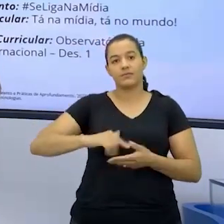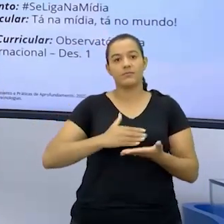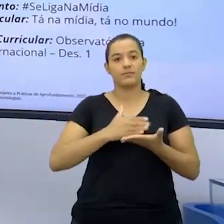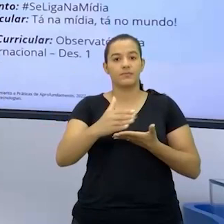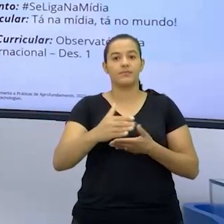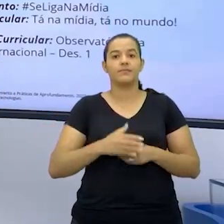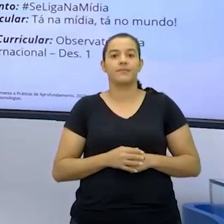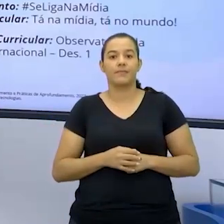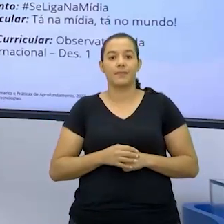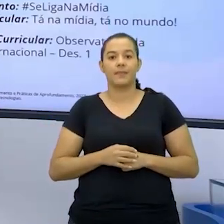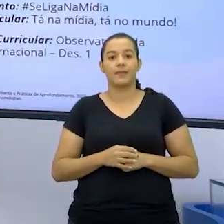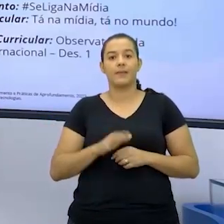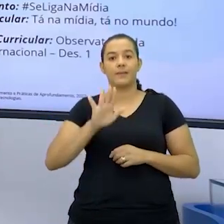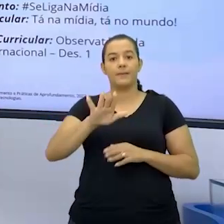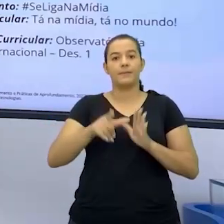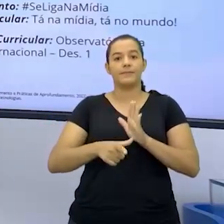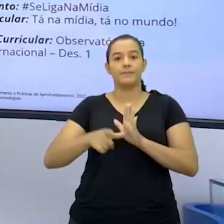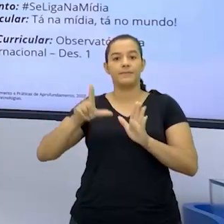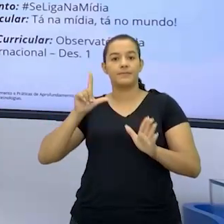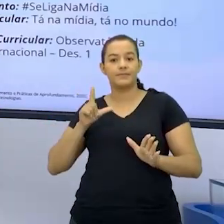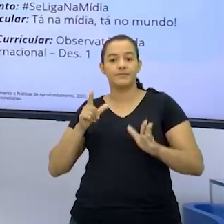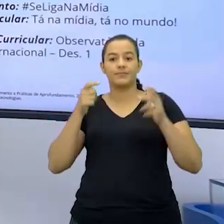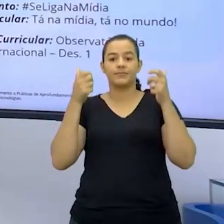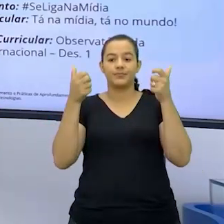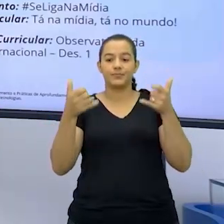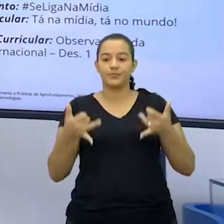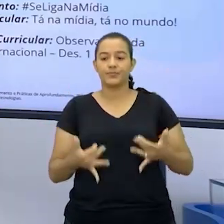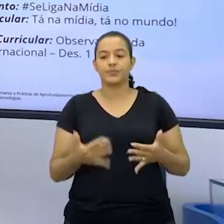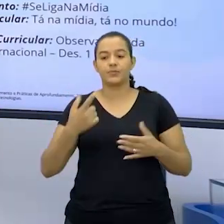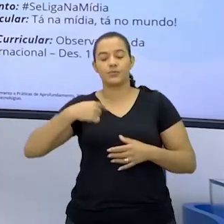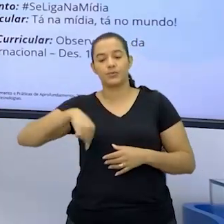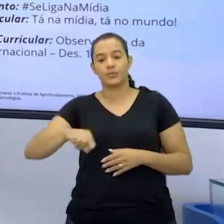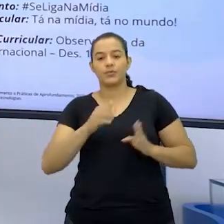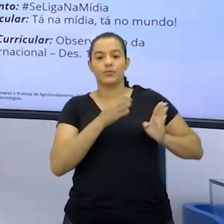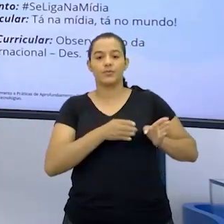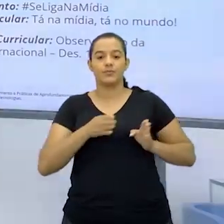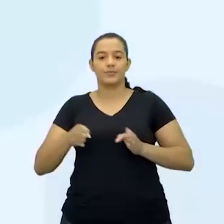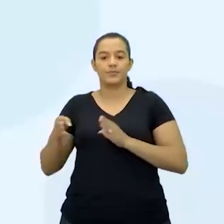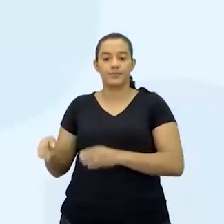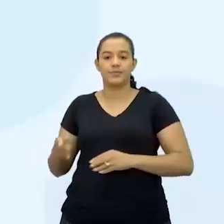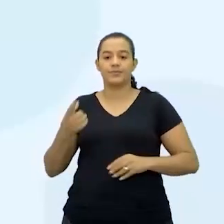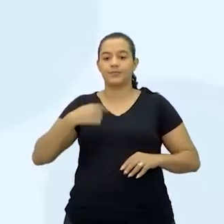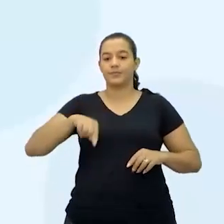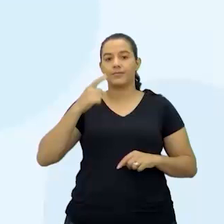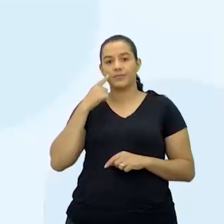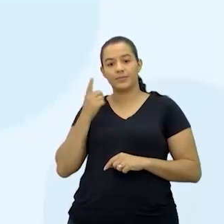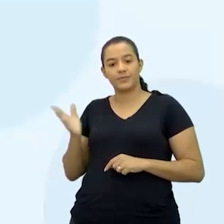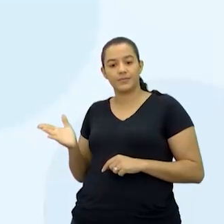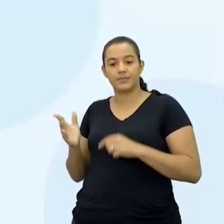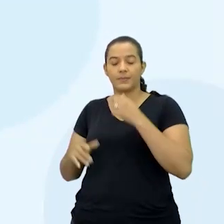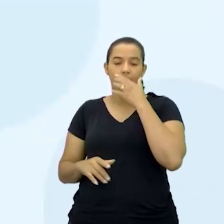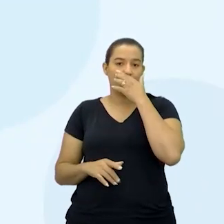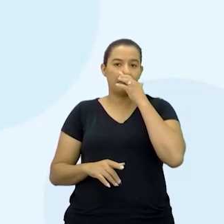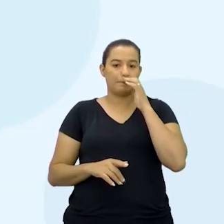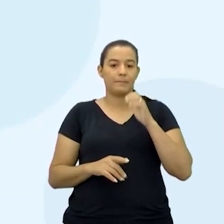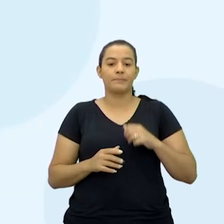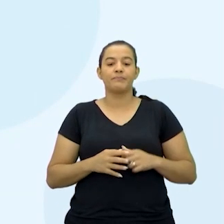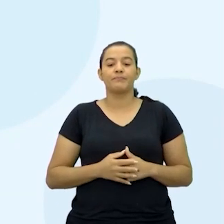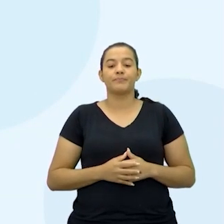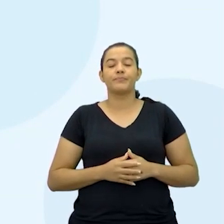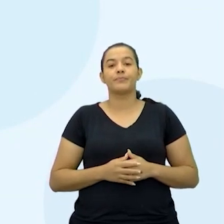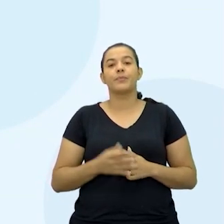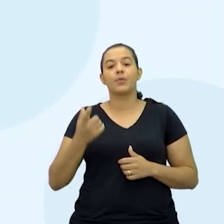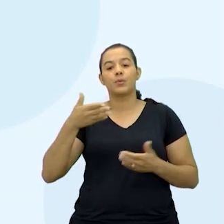Mas antes, eu sou todo afobado, né? Então vamos nos organizar? Então, na tela, para vocês poderem anotar direitinho, olha só. O